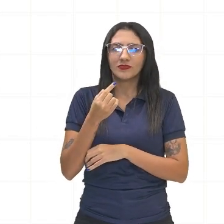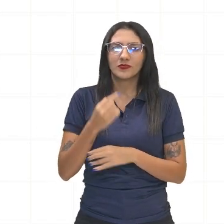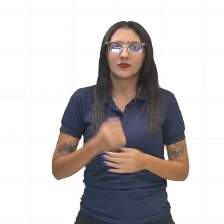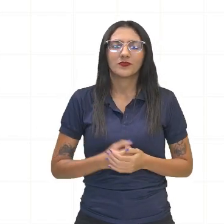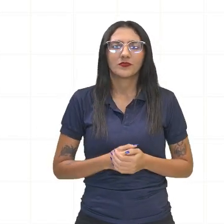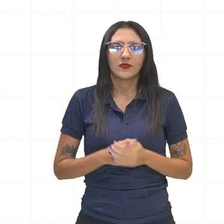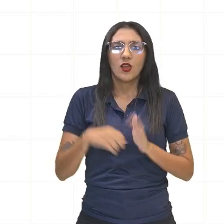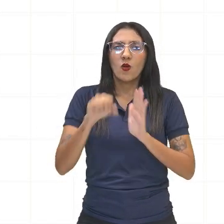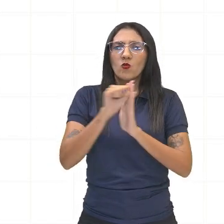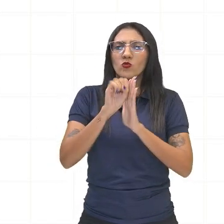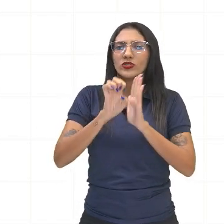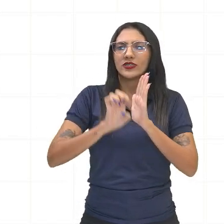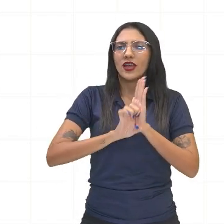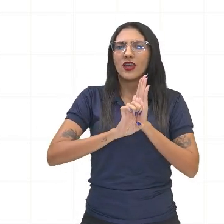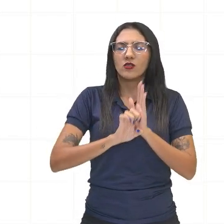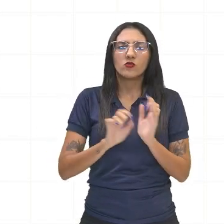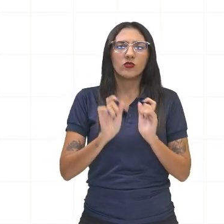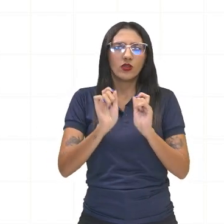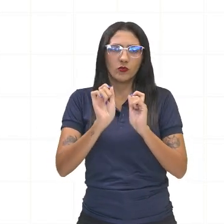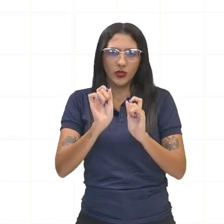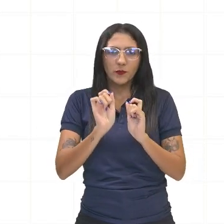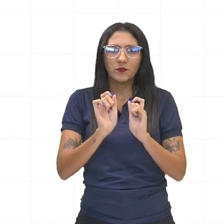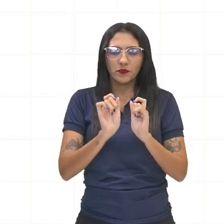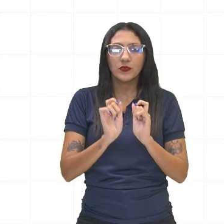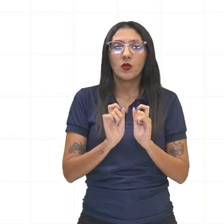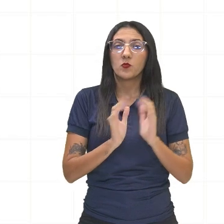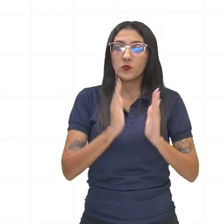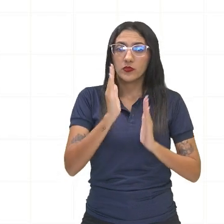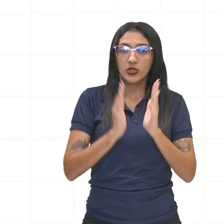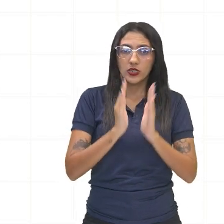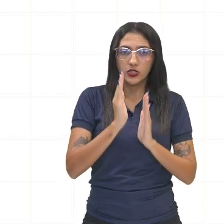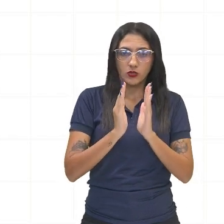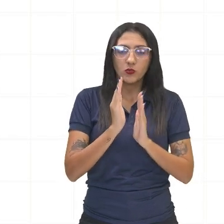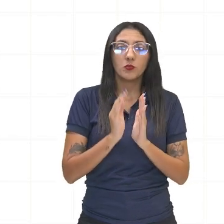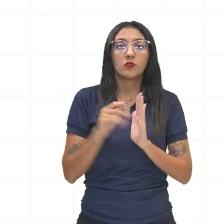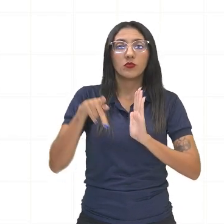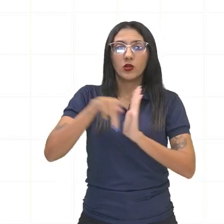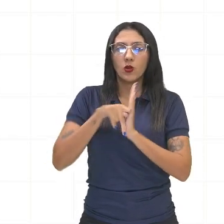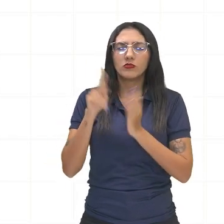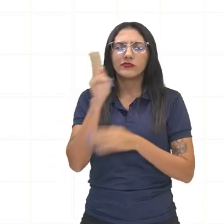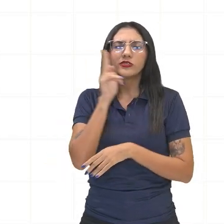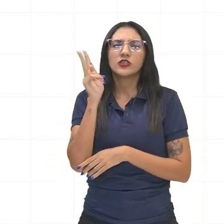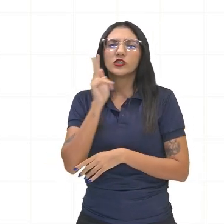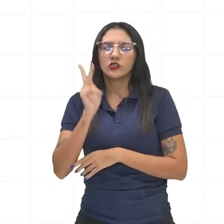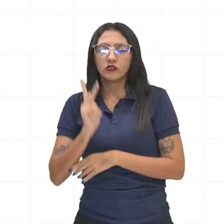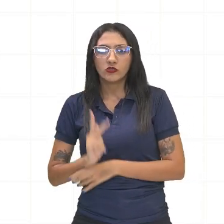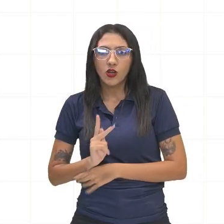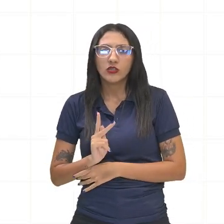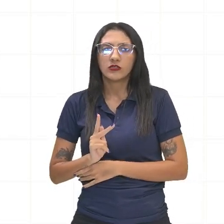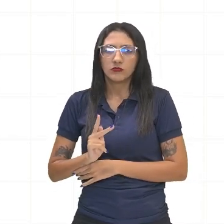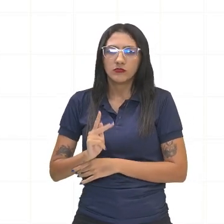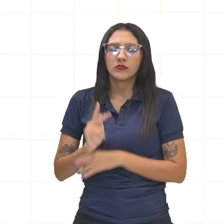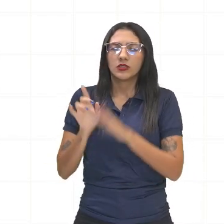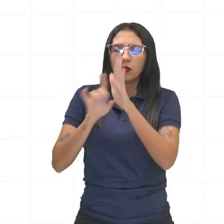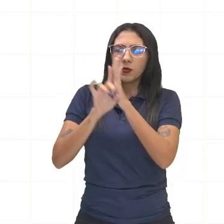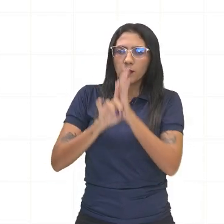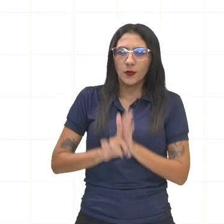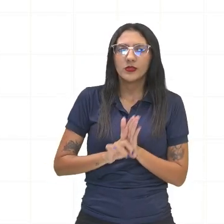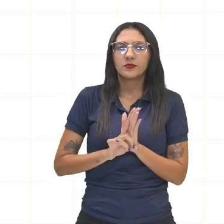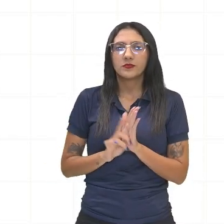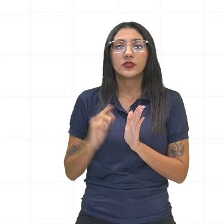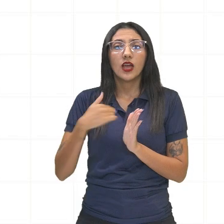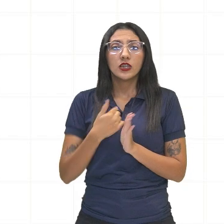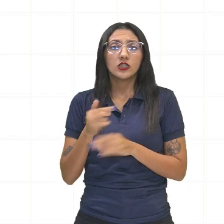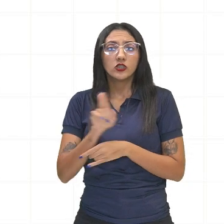século, ela é uma unidade de tempo utilizada pelos historiadores, tá? E nós